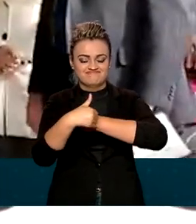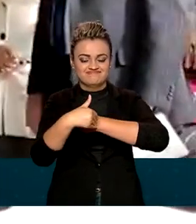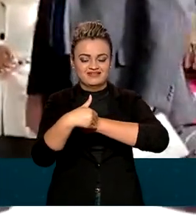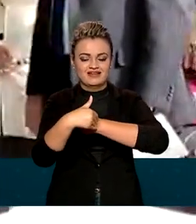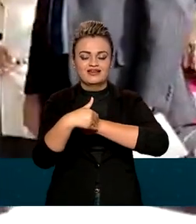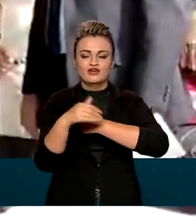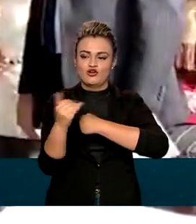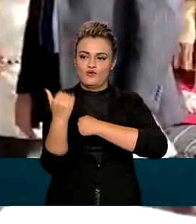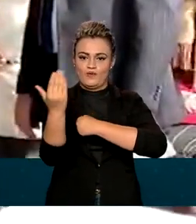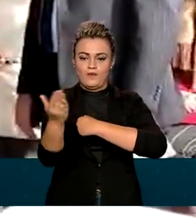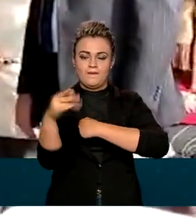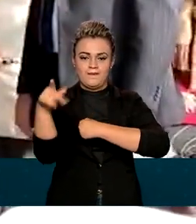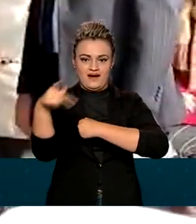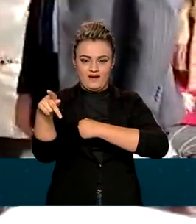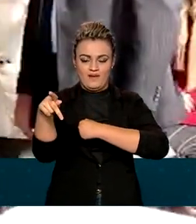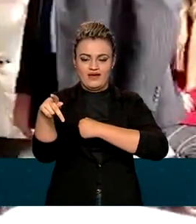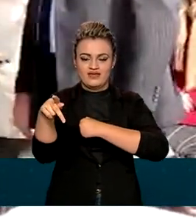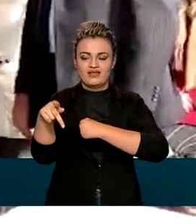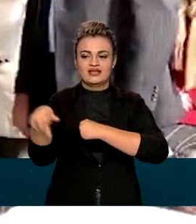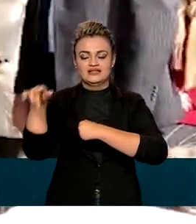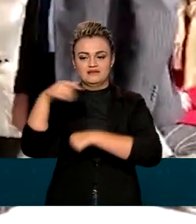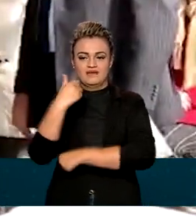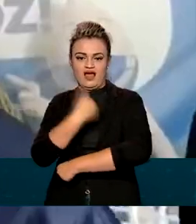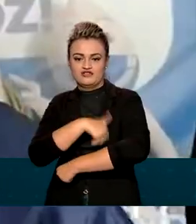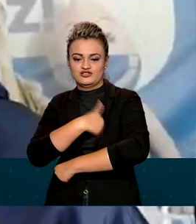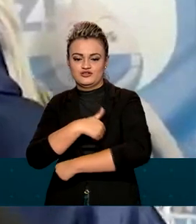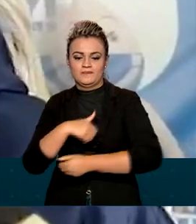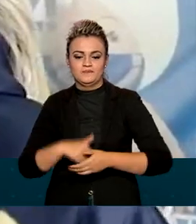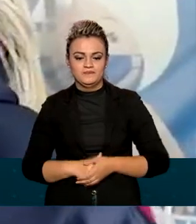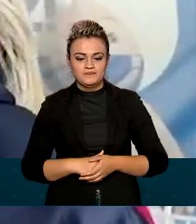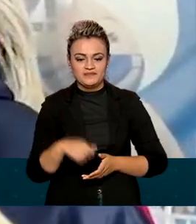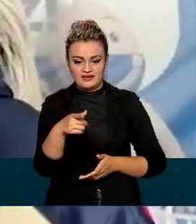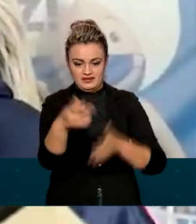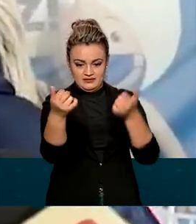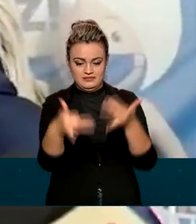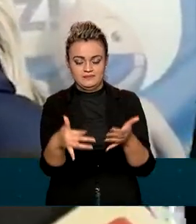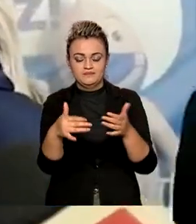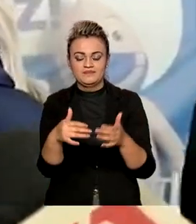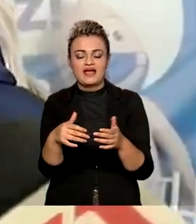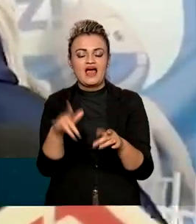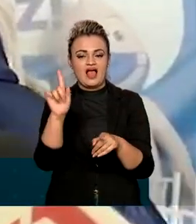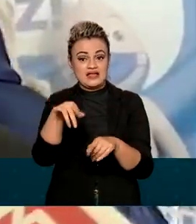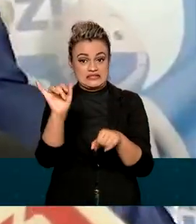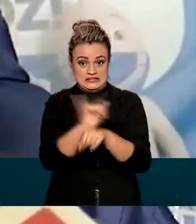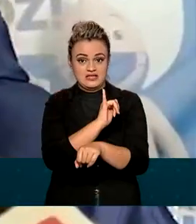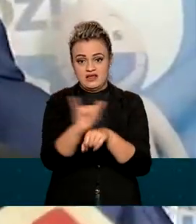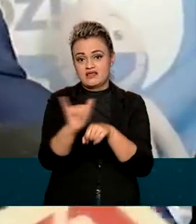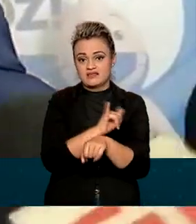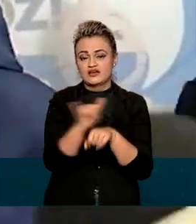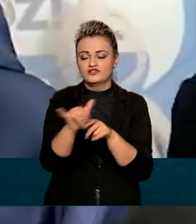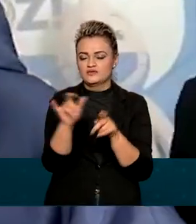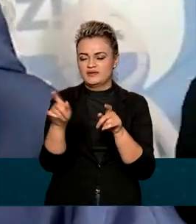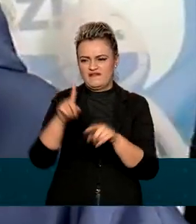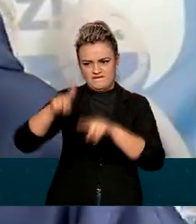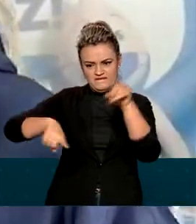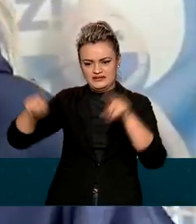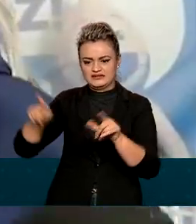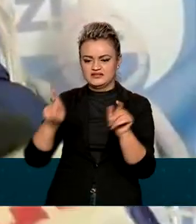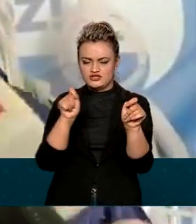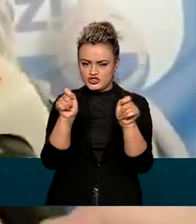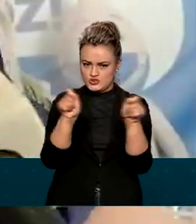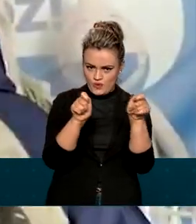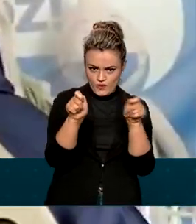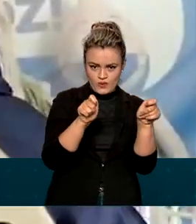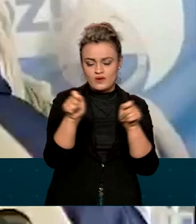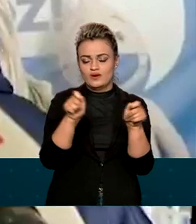faz fronteira com o Paraguai e a Argentina. É uma estratégia, né? Até para que a gente possa conter variantes,